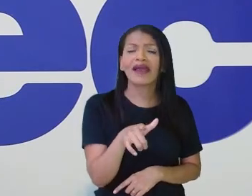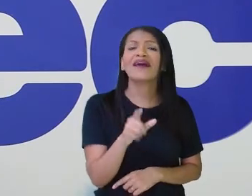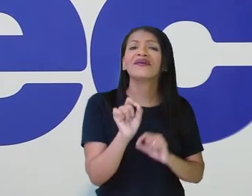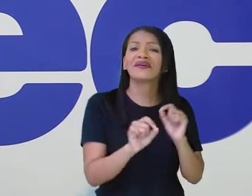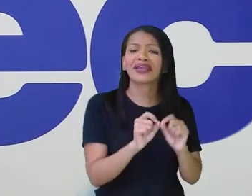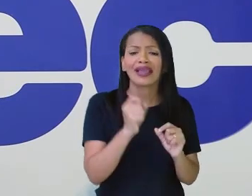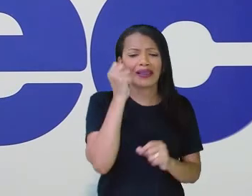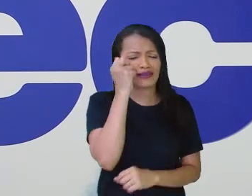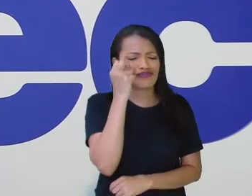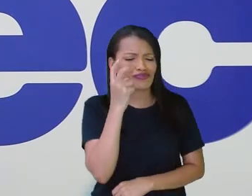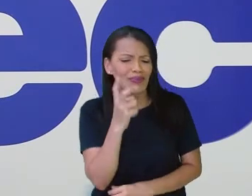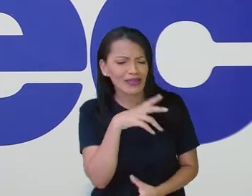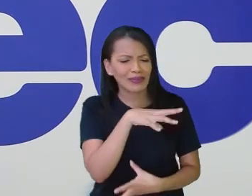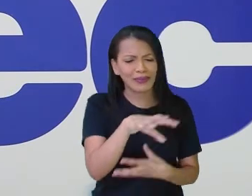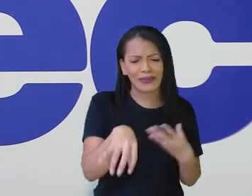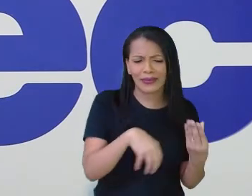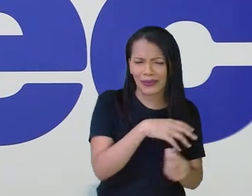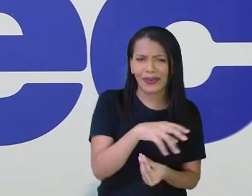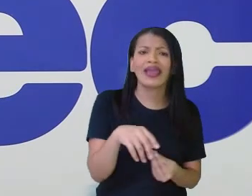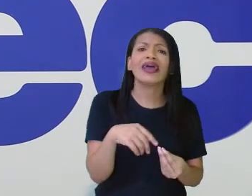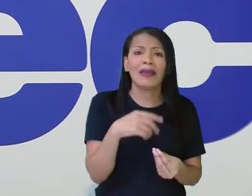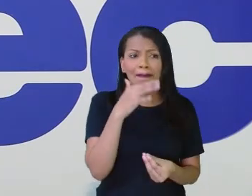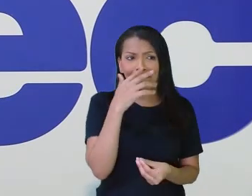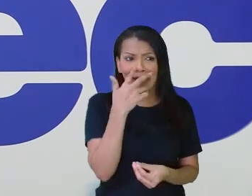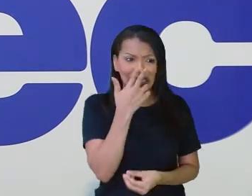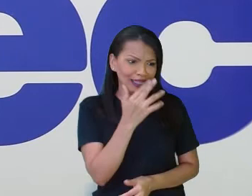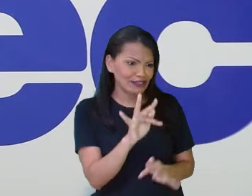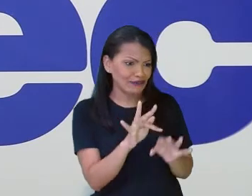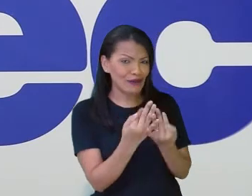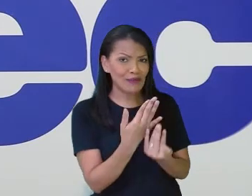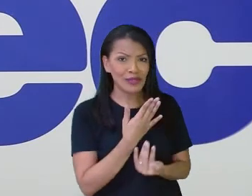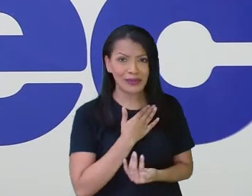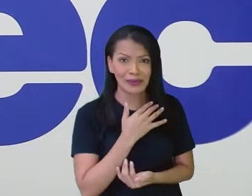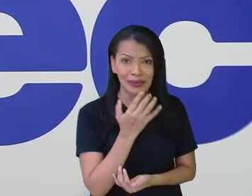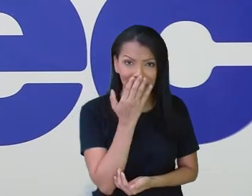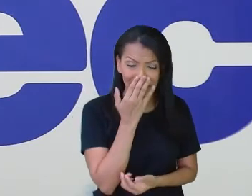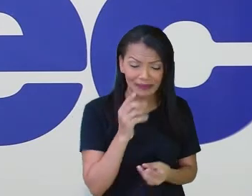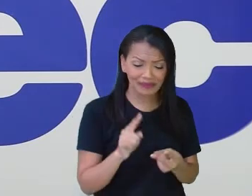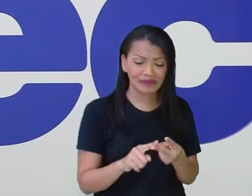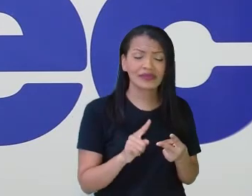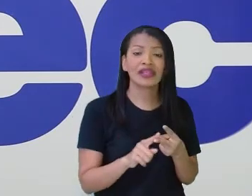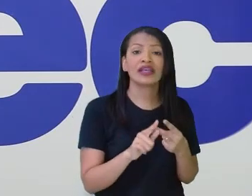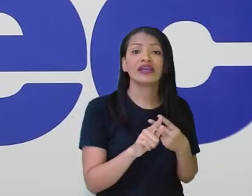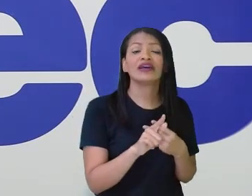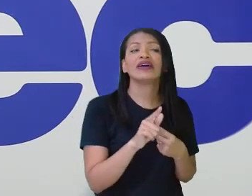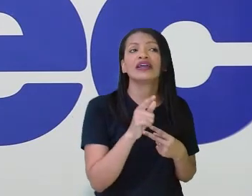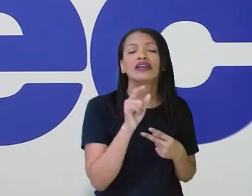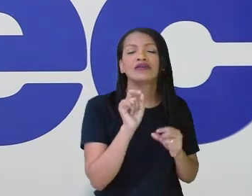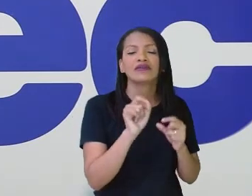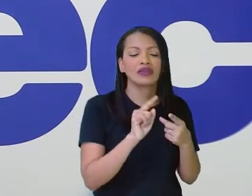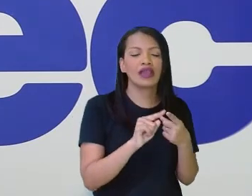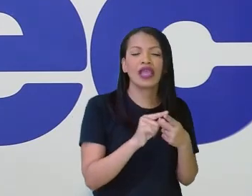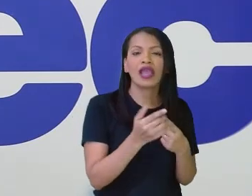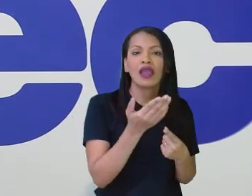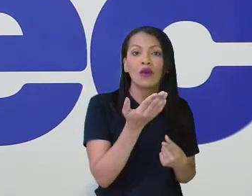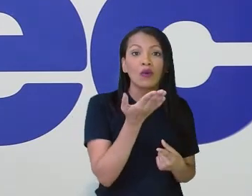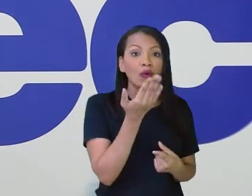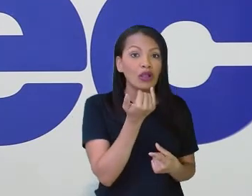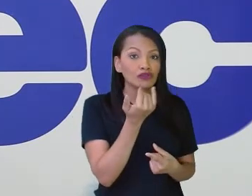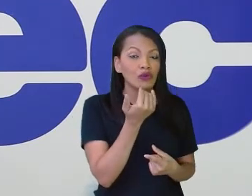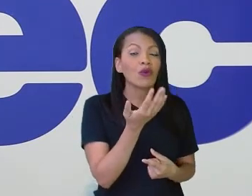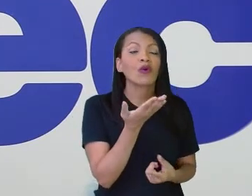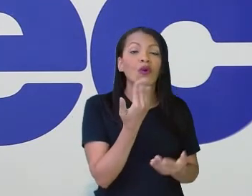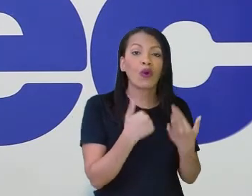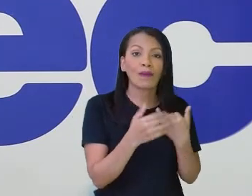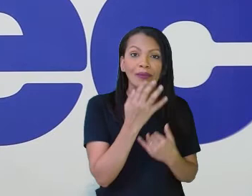é a parente do meu Martin, tá? E a Giovana falou que se alimenta de ração. No caso, né? o cachorro, Então,